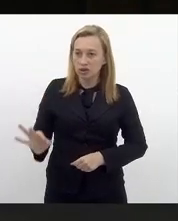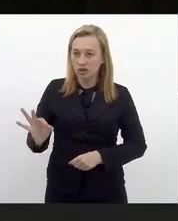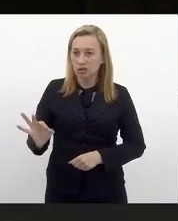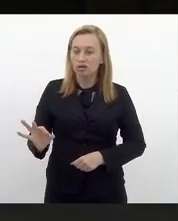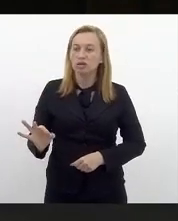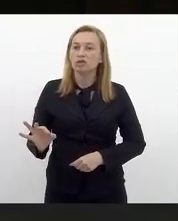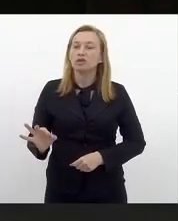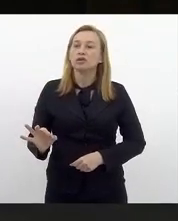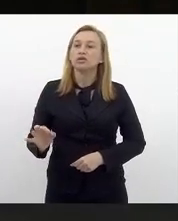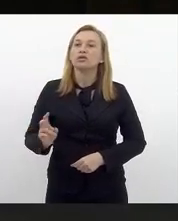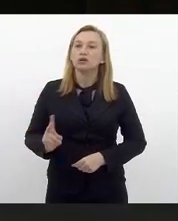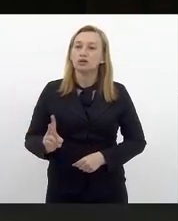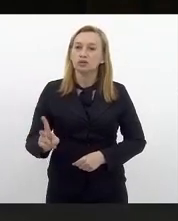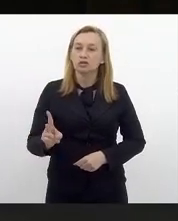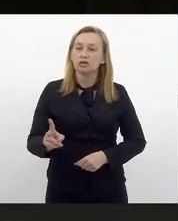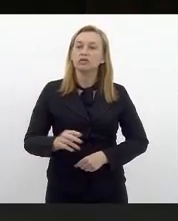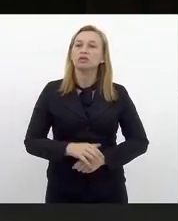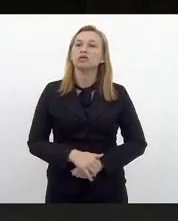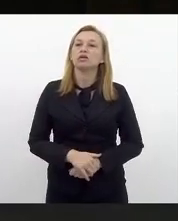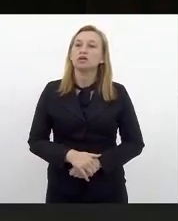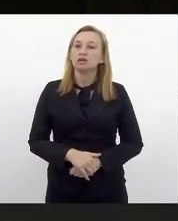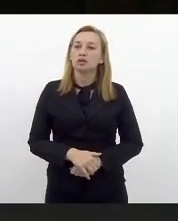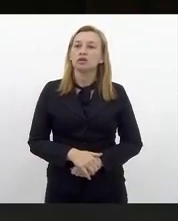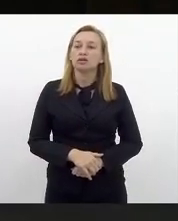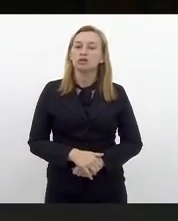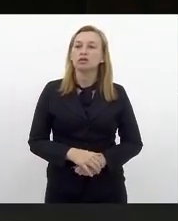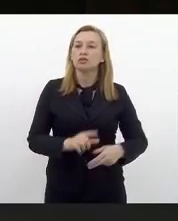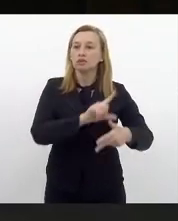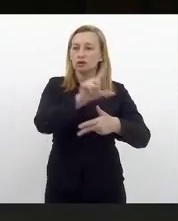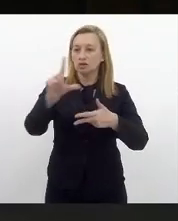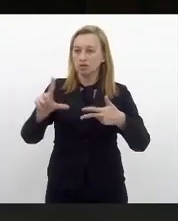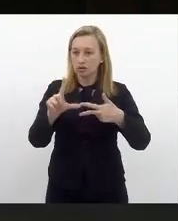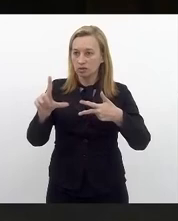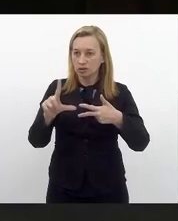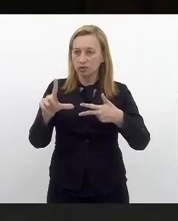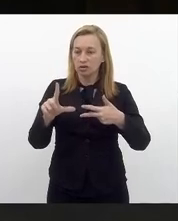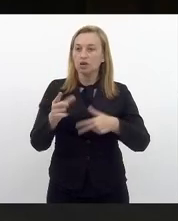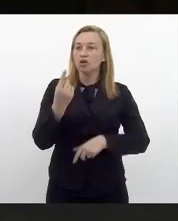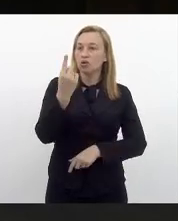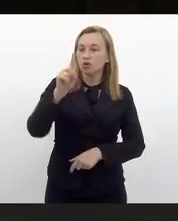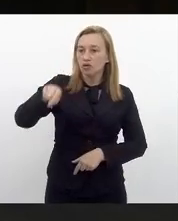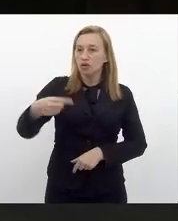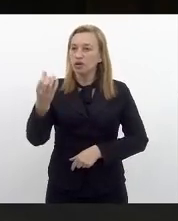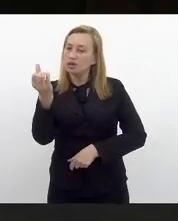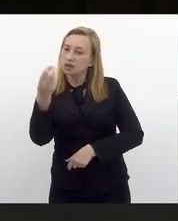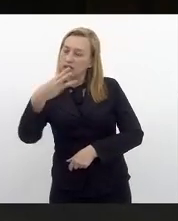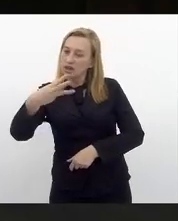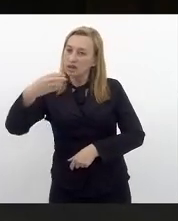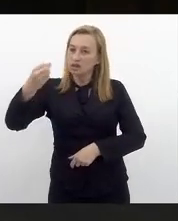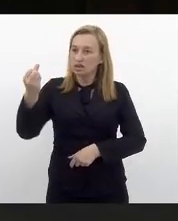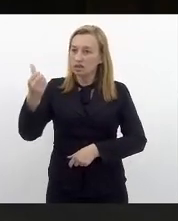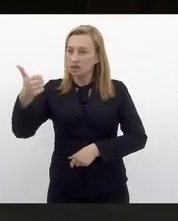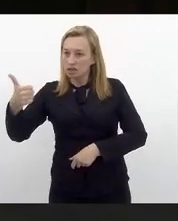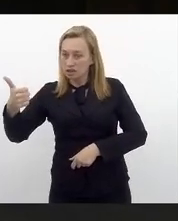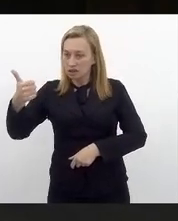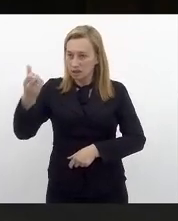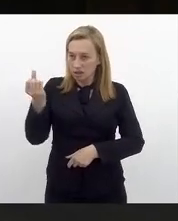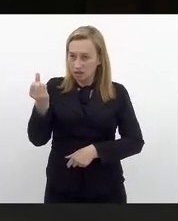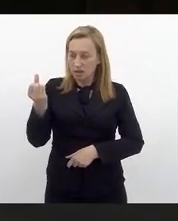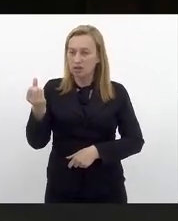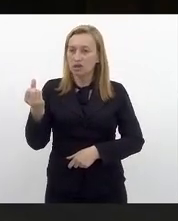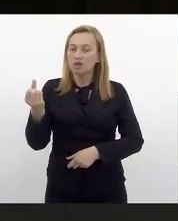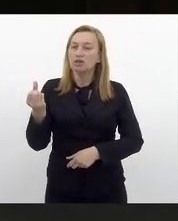um inteiro e 684 milésimos por cento para o legislativo e 1,300 16 um inteiro